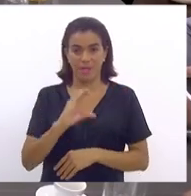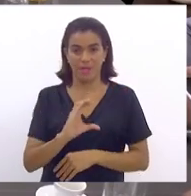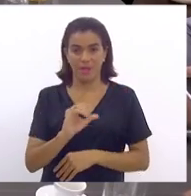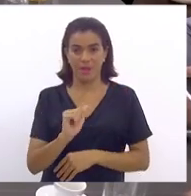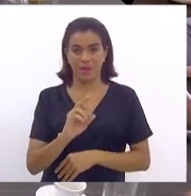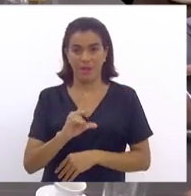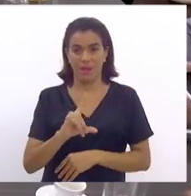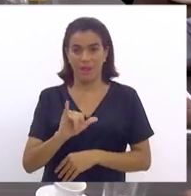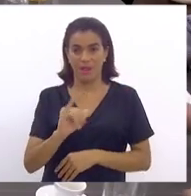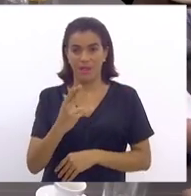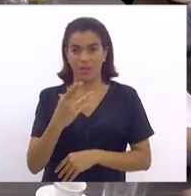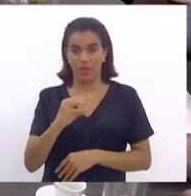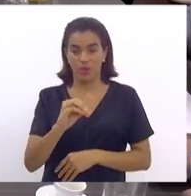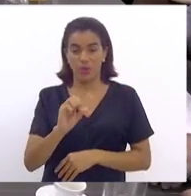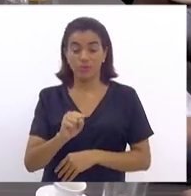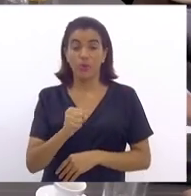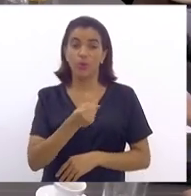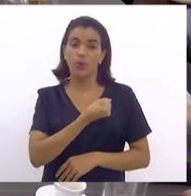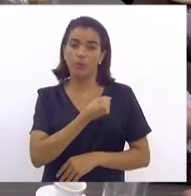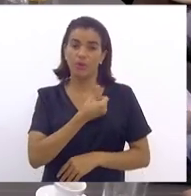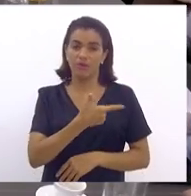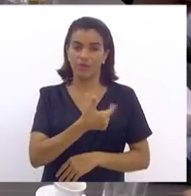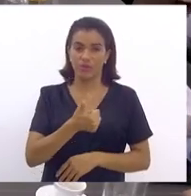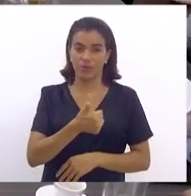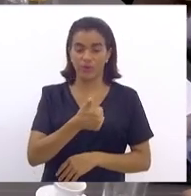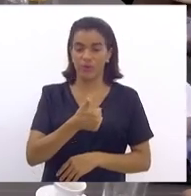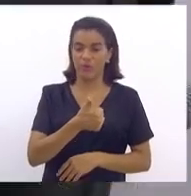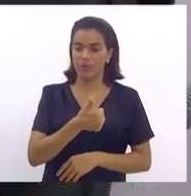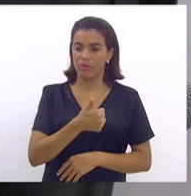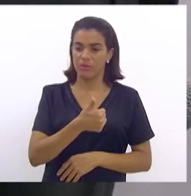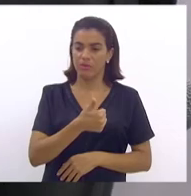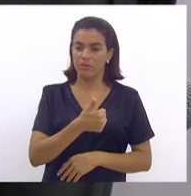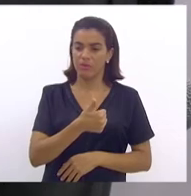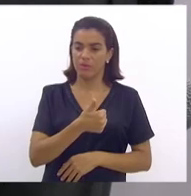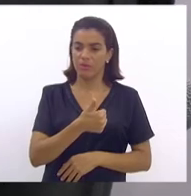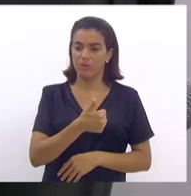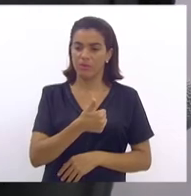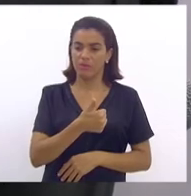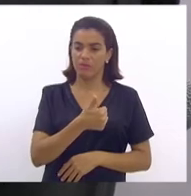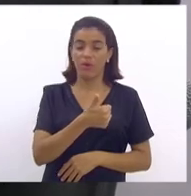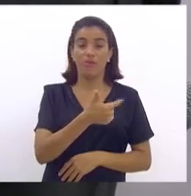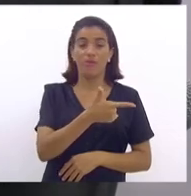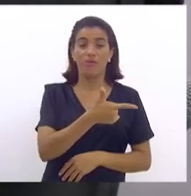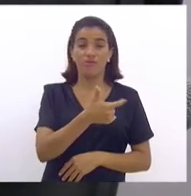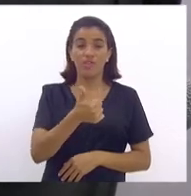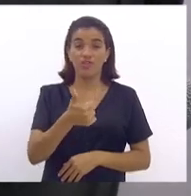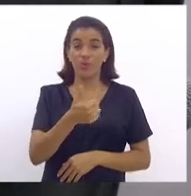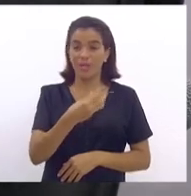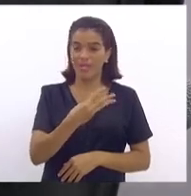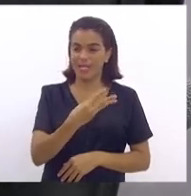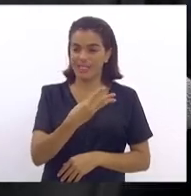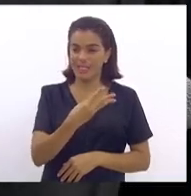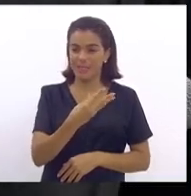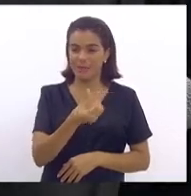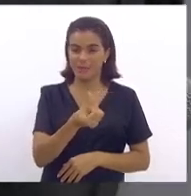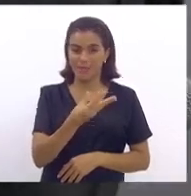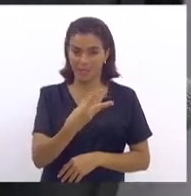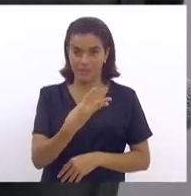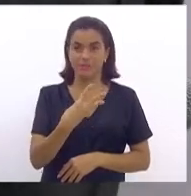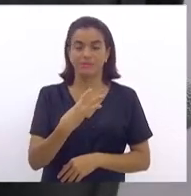BNH. 21 da pauta, o PL 2365, de 23, de autoria do deputado Fred Pacheco, que altera a lei